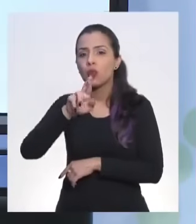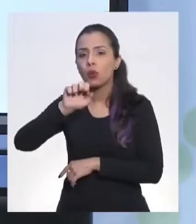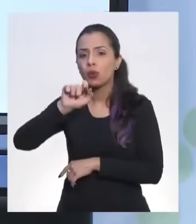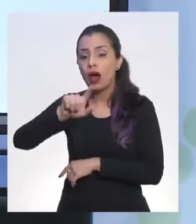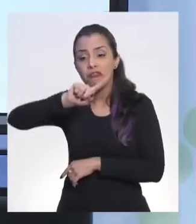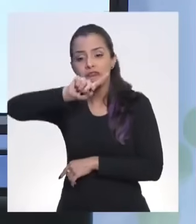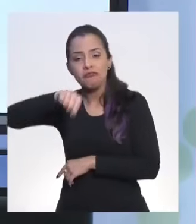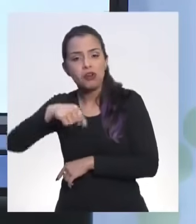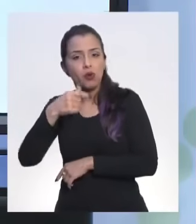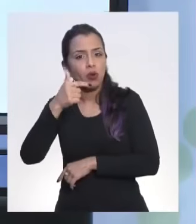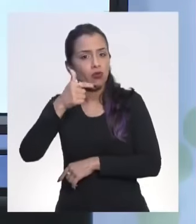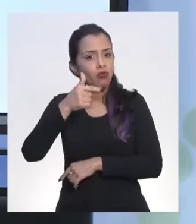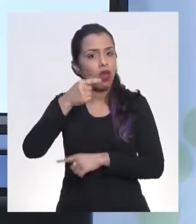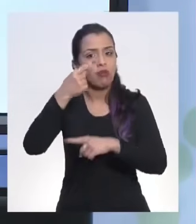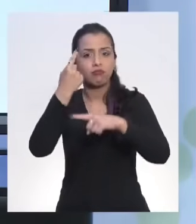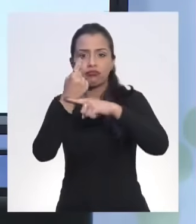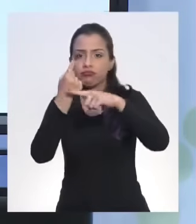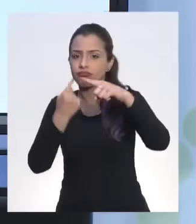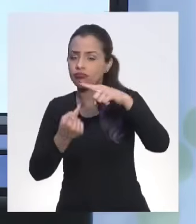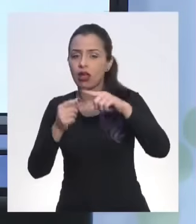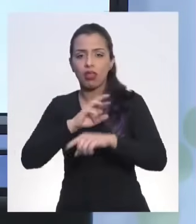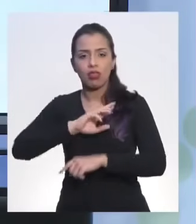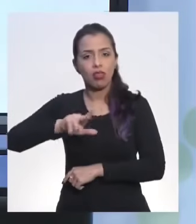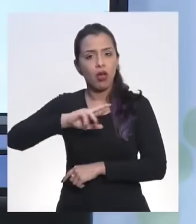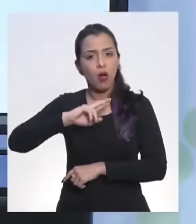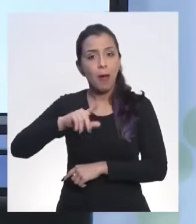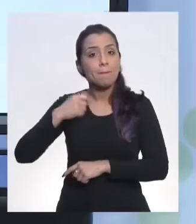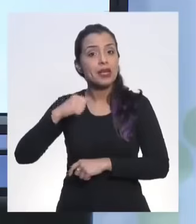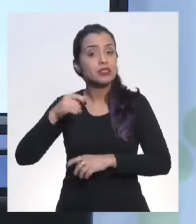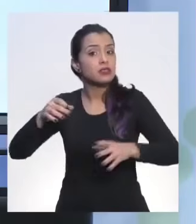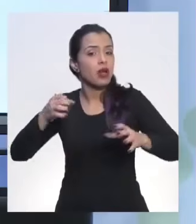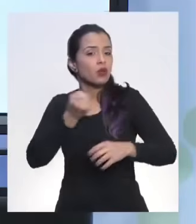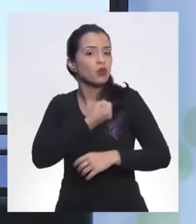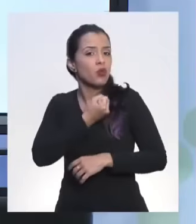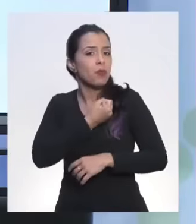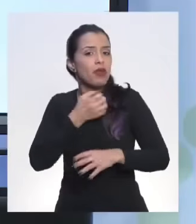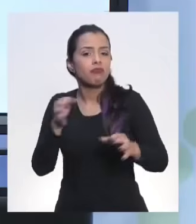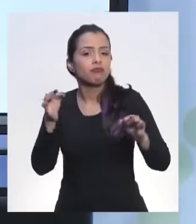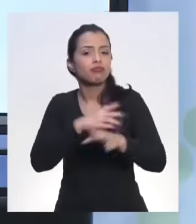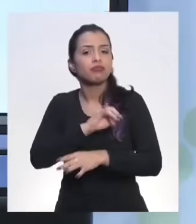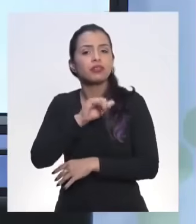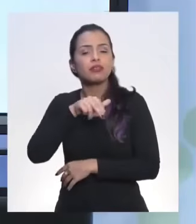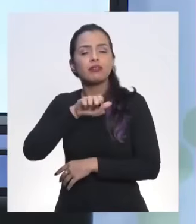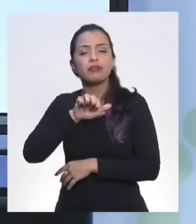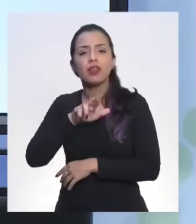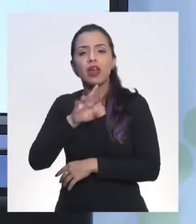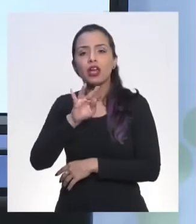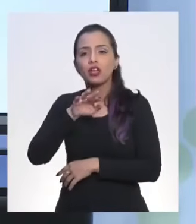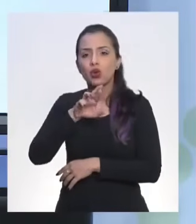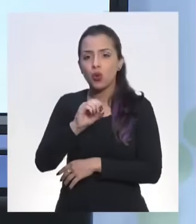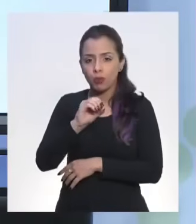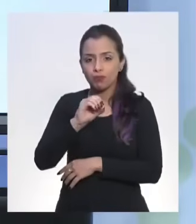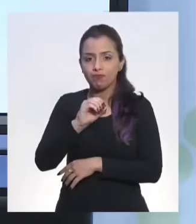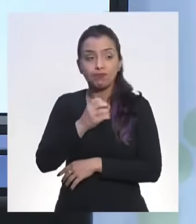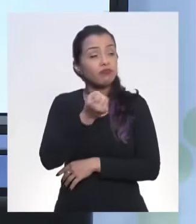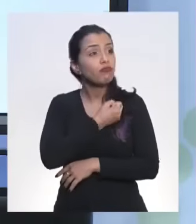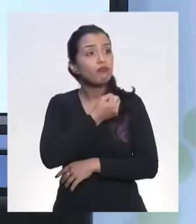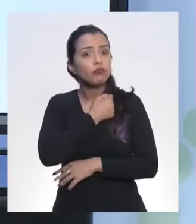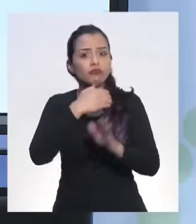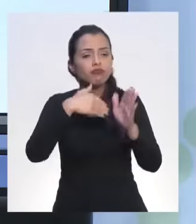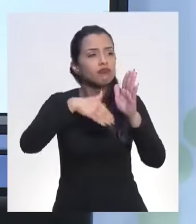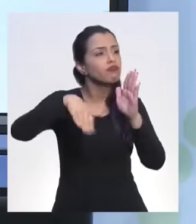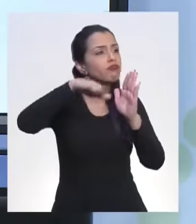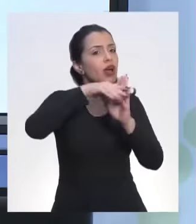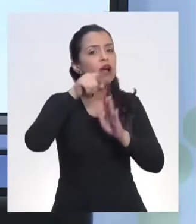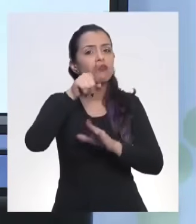exato. Tem que ser o número inteiro, tá? Qual o maior número que vocês encontrem? Detalhe, algumas